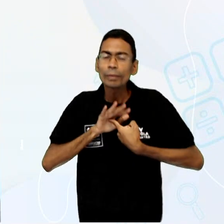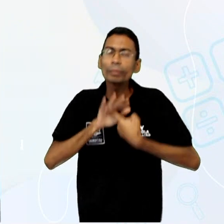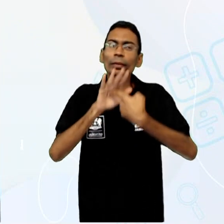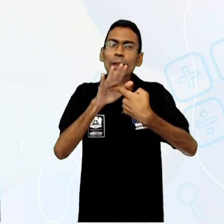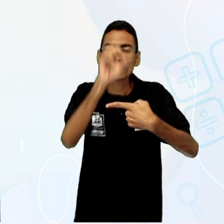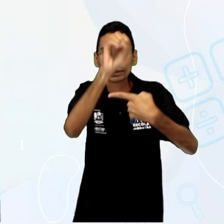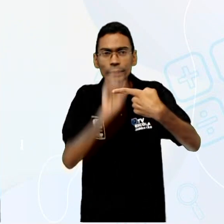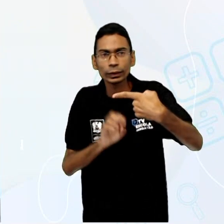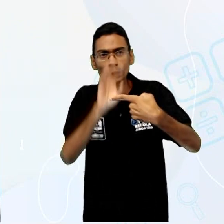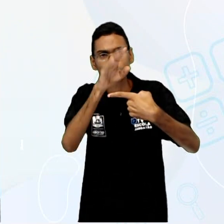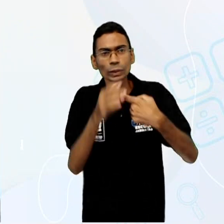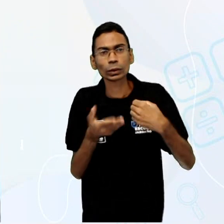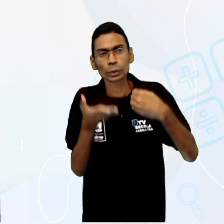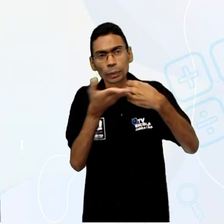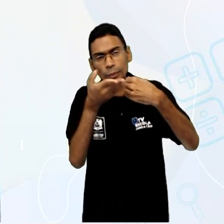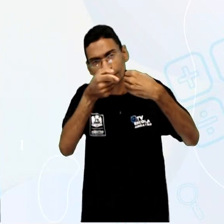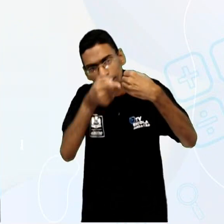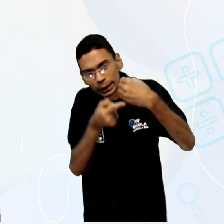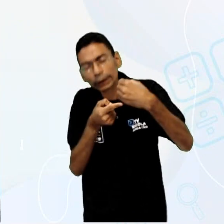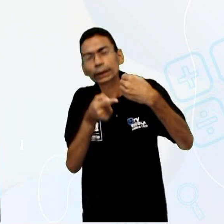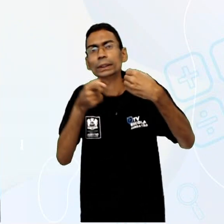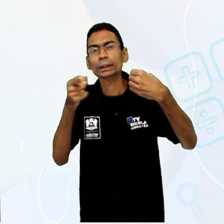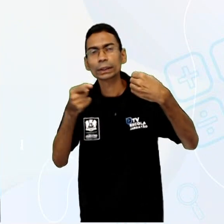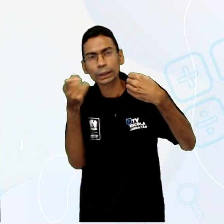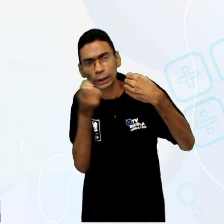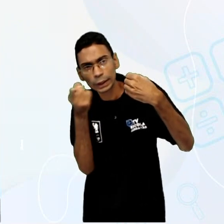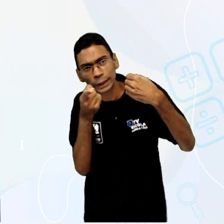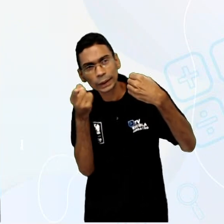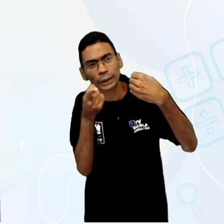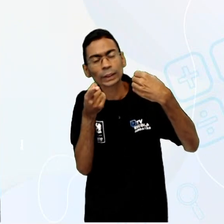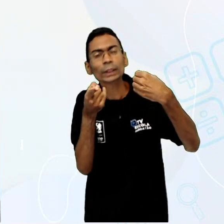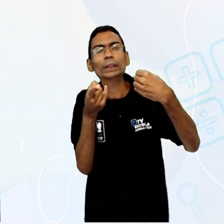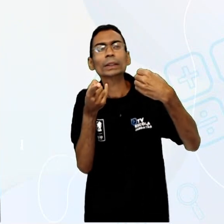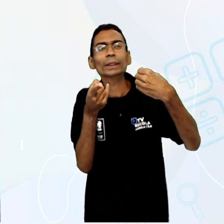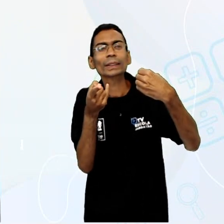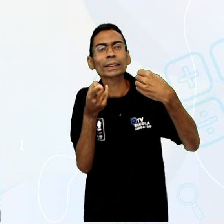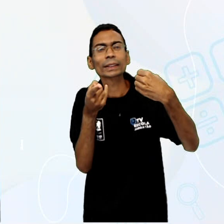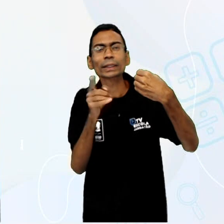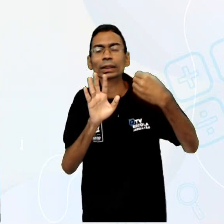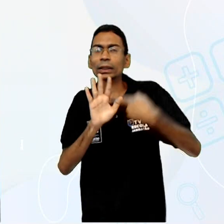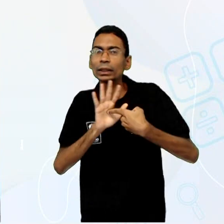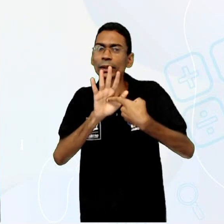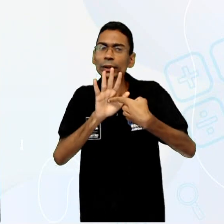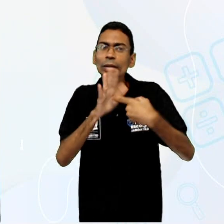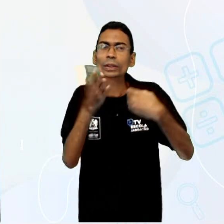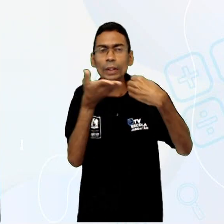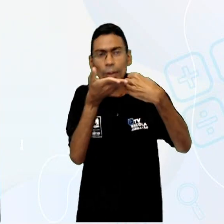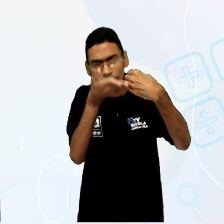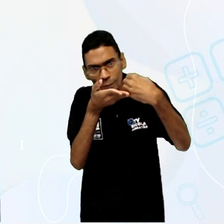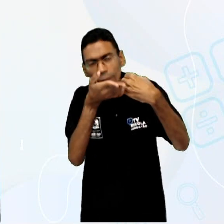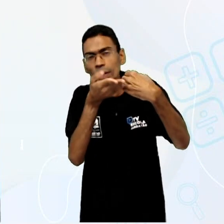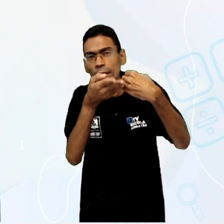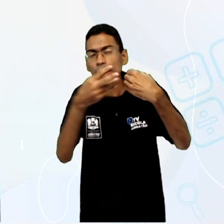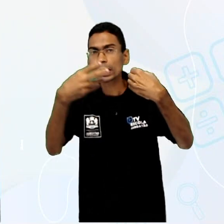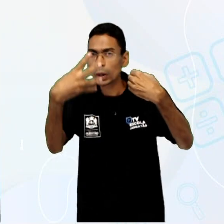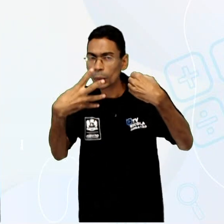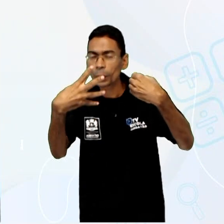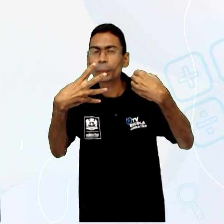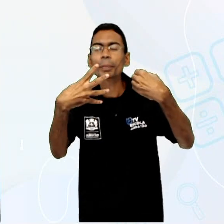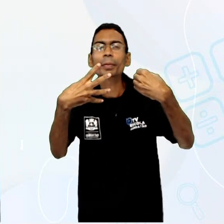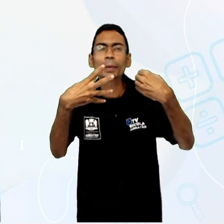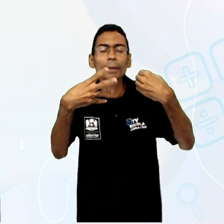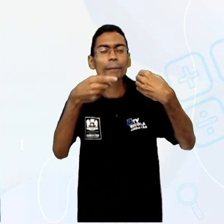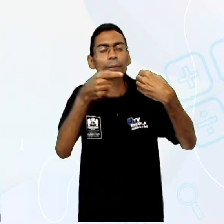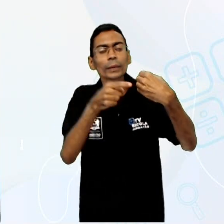fica abaixo do traço indica a quantidade de partes que Sueli dividiu o copo. Sueli dividiu em 4 partes iguais.